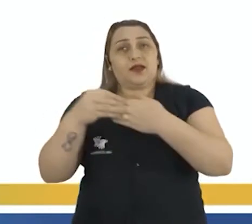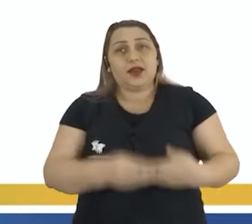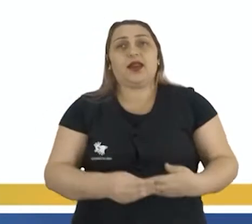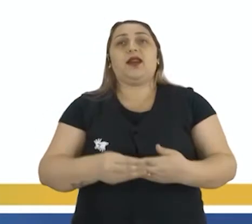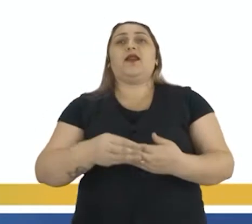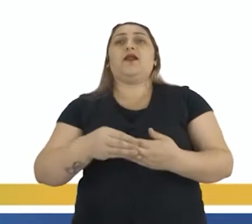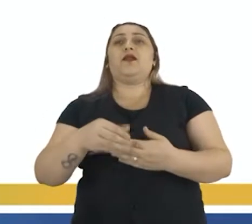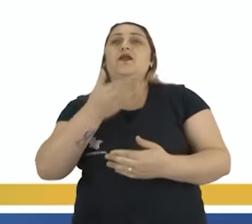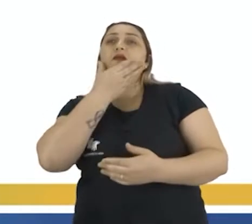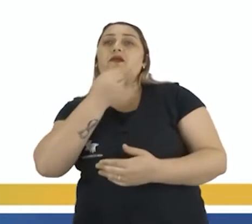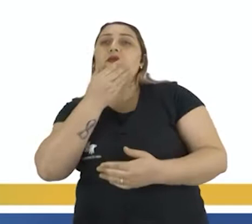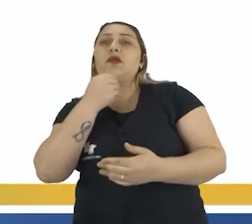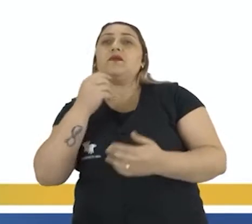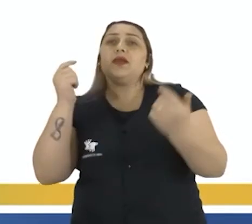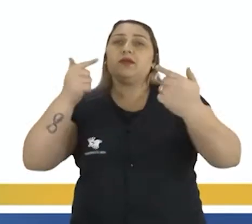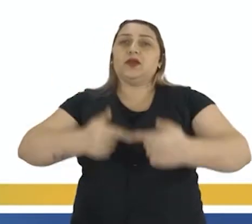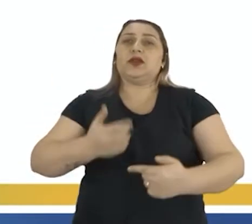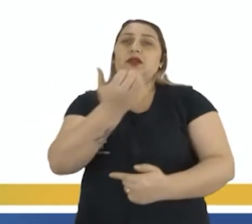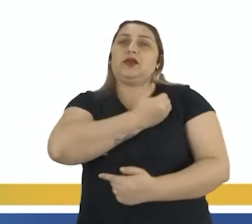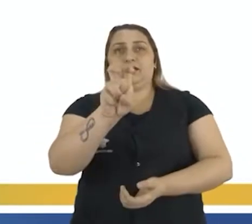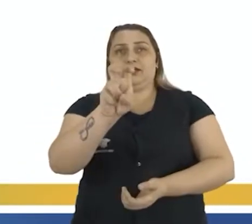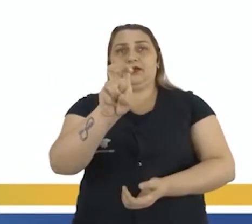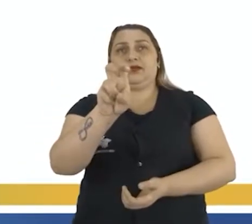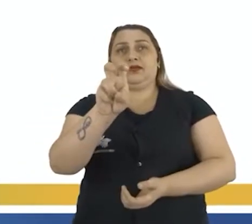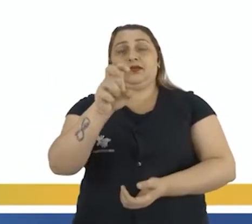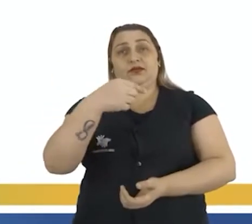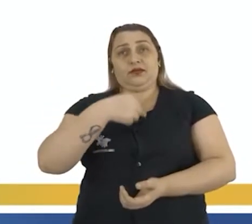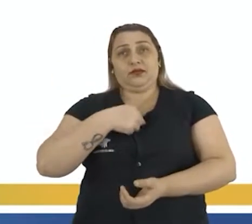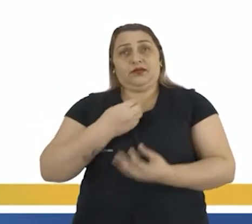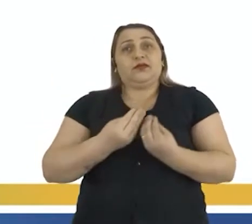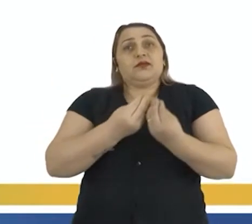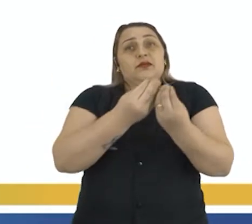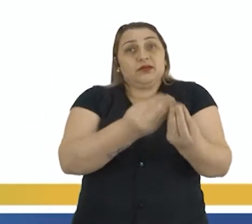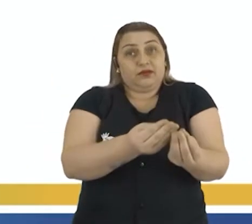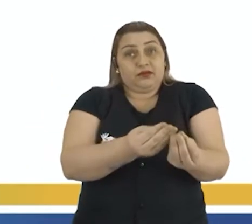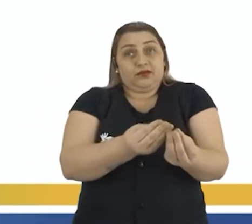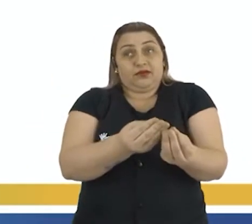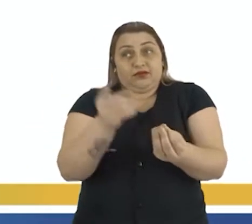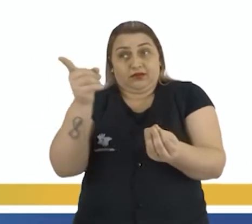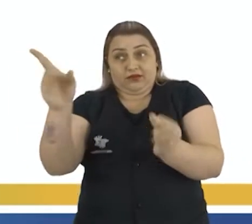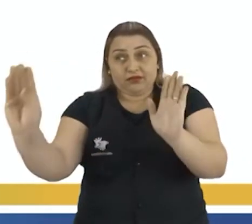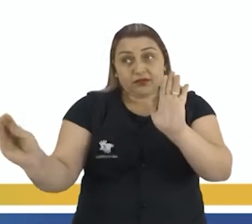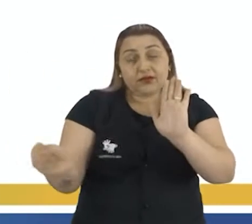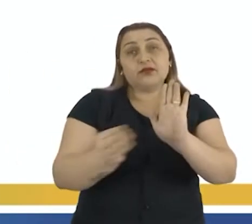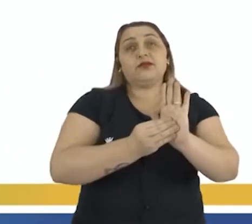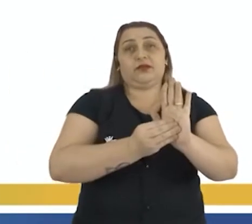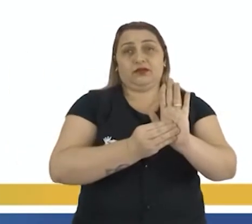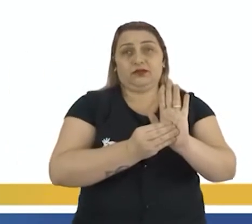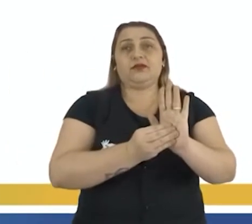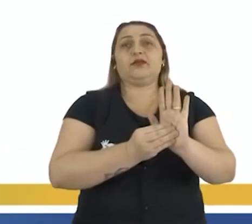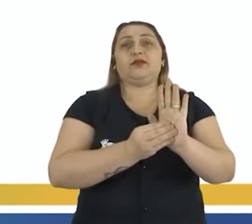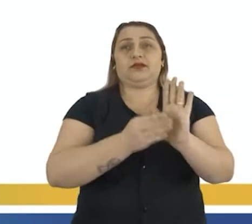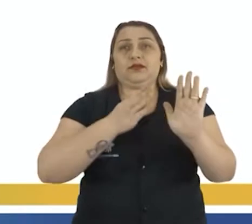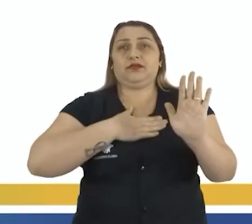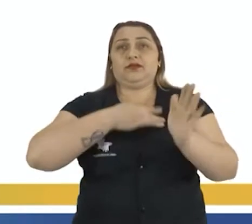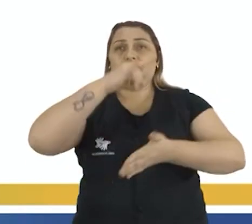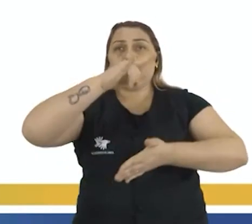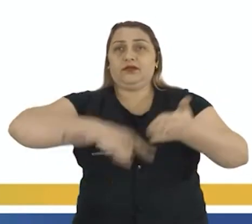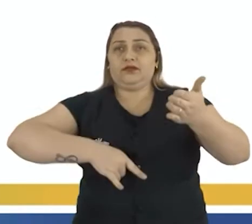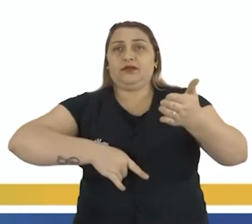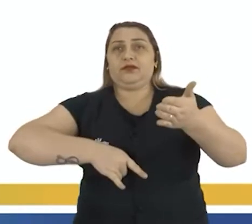vai apostar no número 7. Eu vou pôr você no meu testamento, está com o sentido